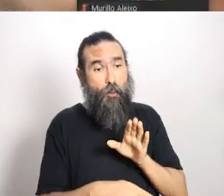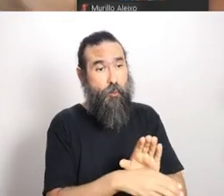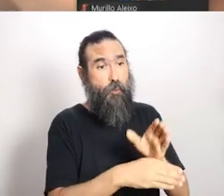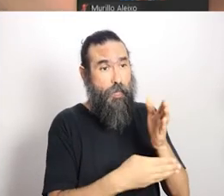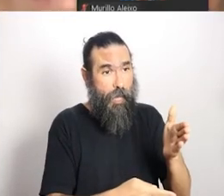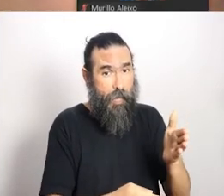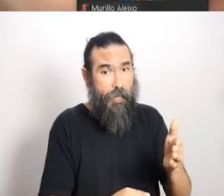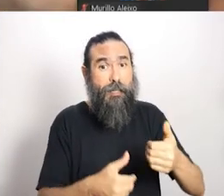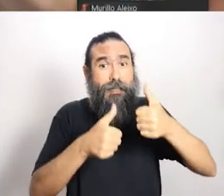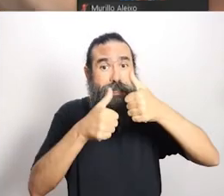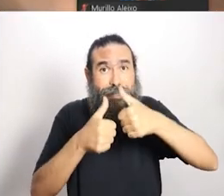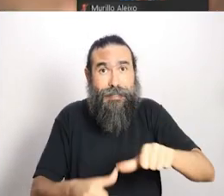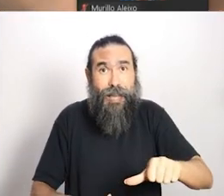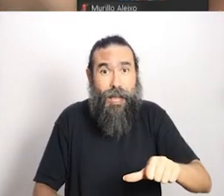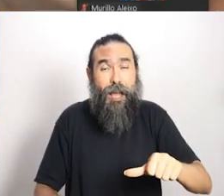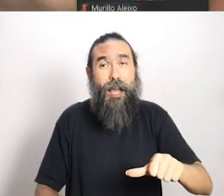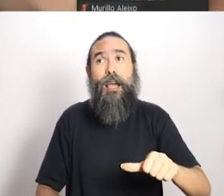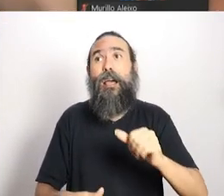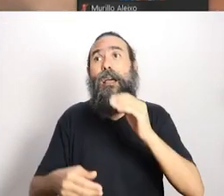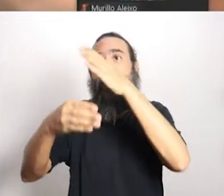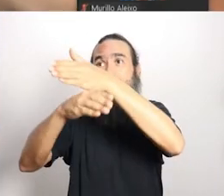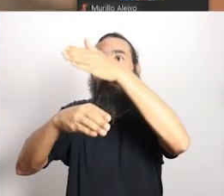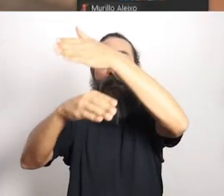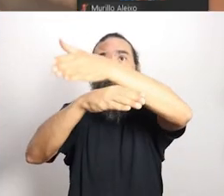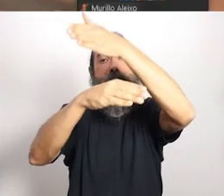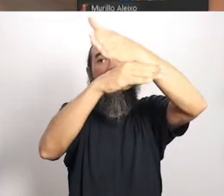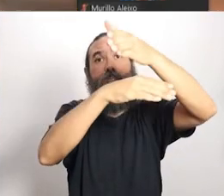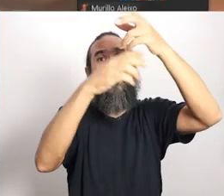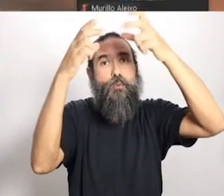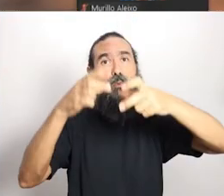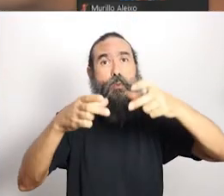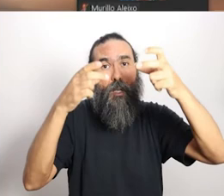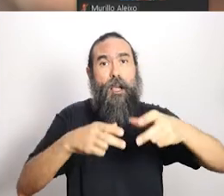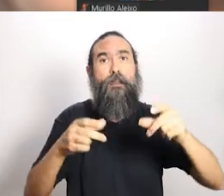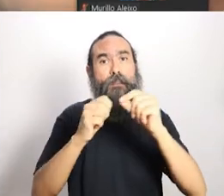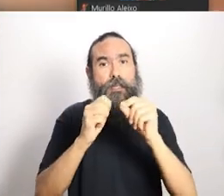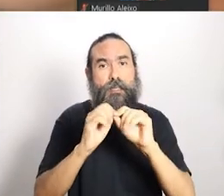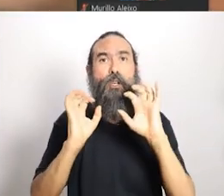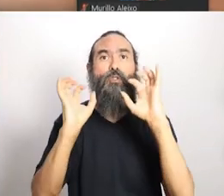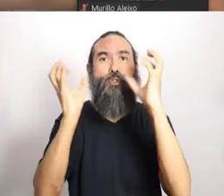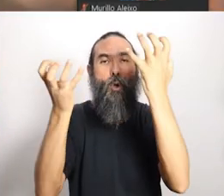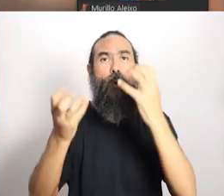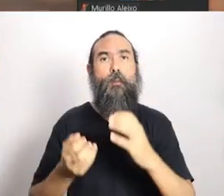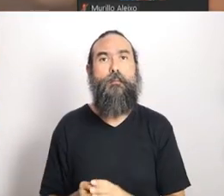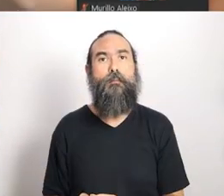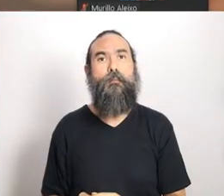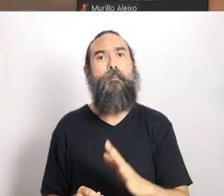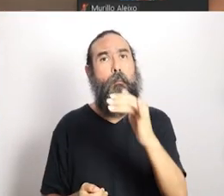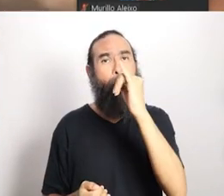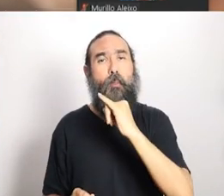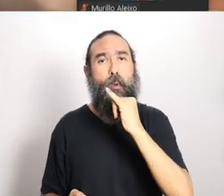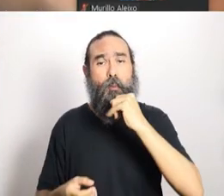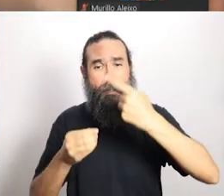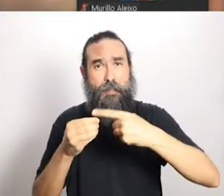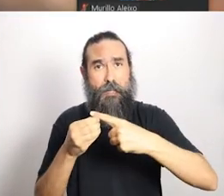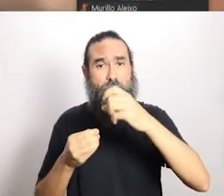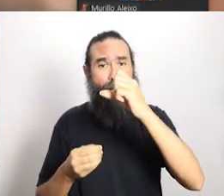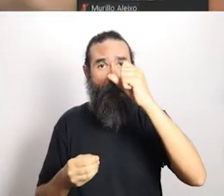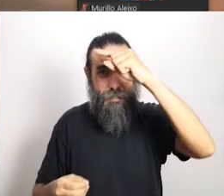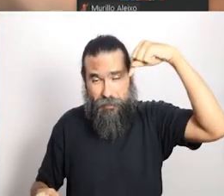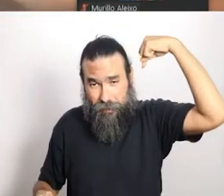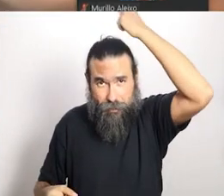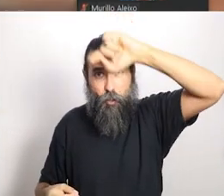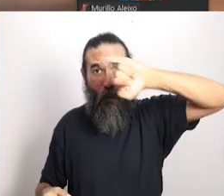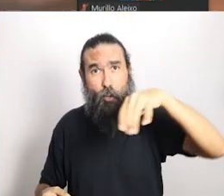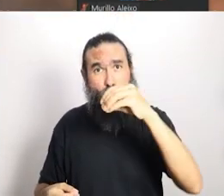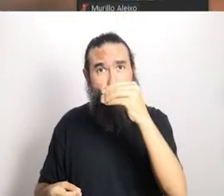as plateias que queriam estar com ele. Então, deixa estar São João em cidade que não tinha o valor e o